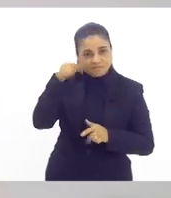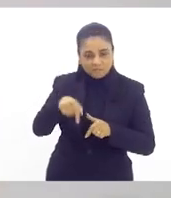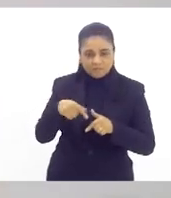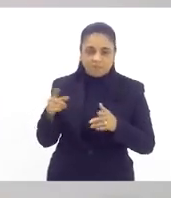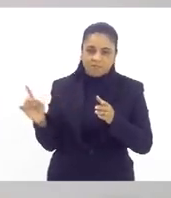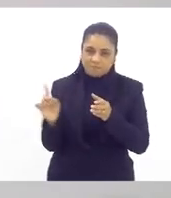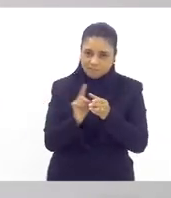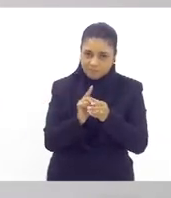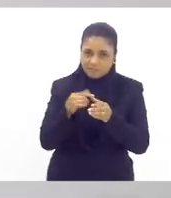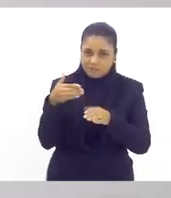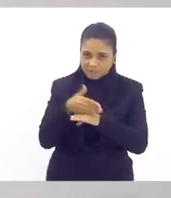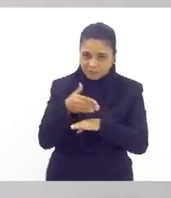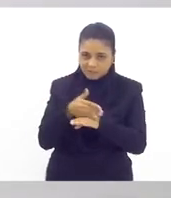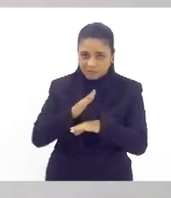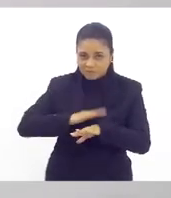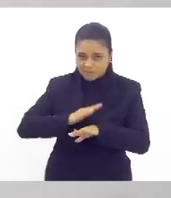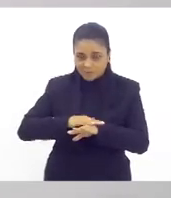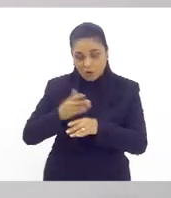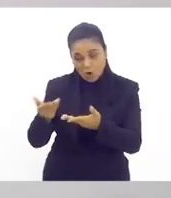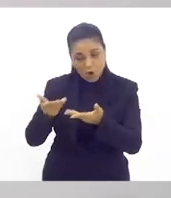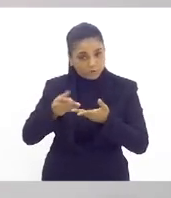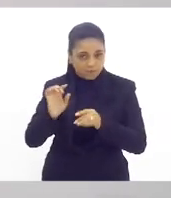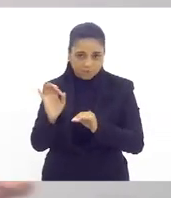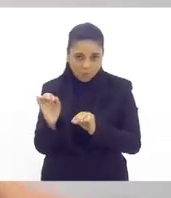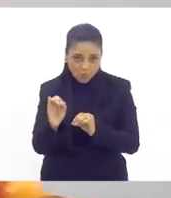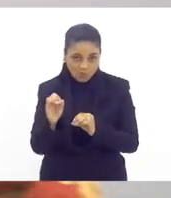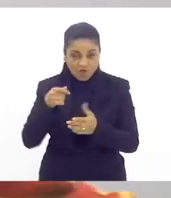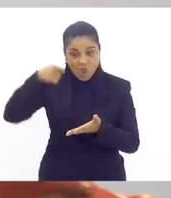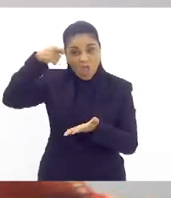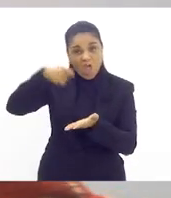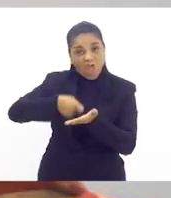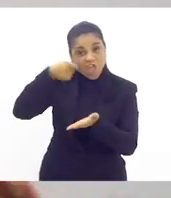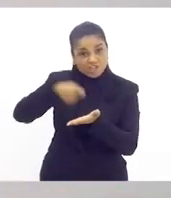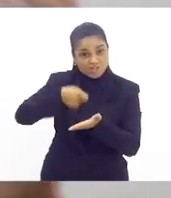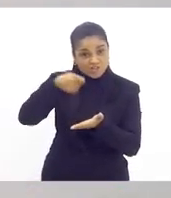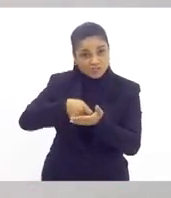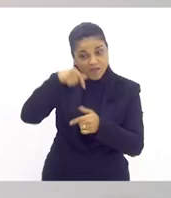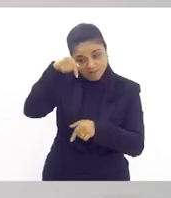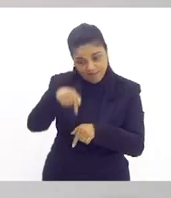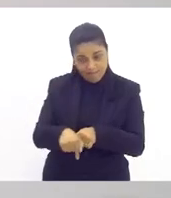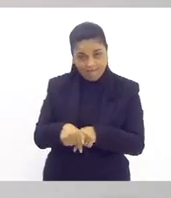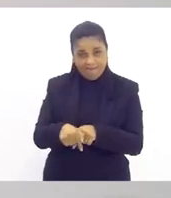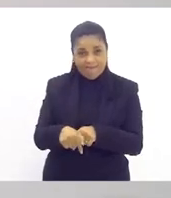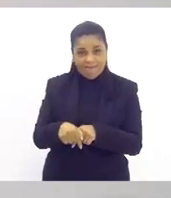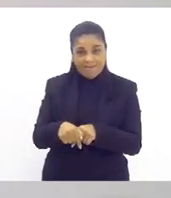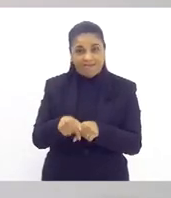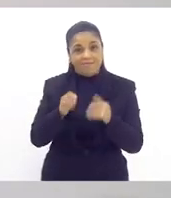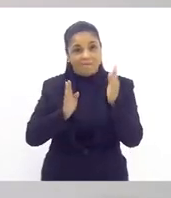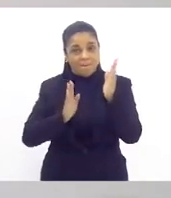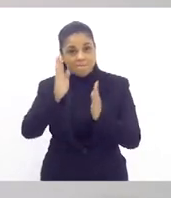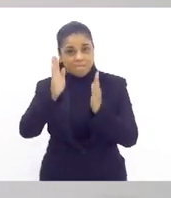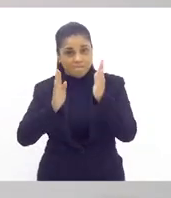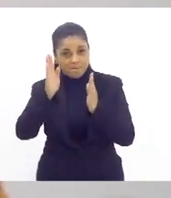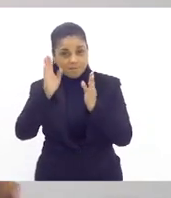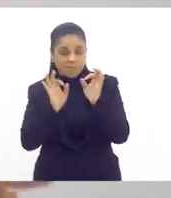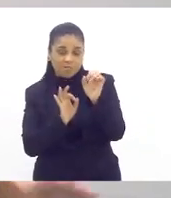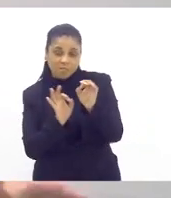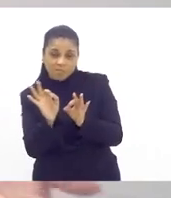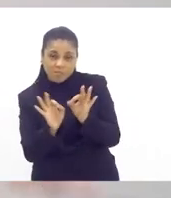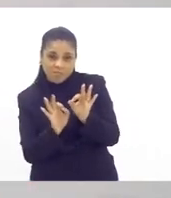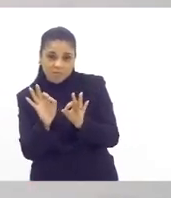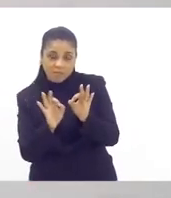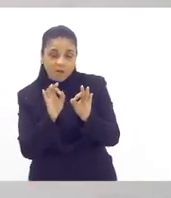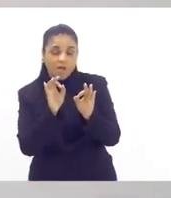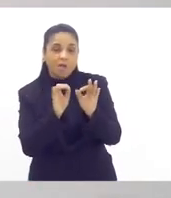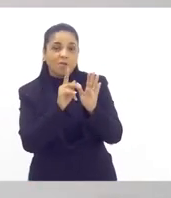porque esses não foram convidados Esses foram intimados a estar aqui porque nós estamos na fase exatamente elaborar os nossos